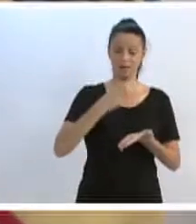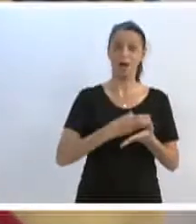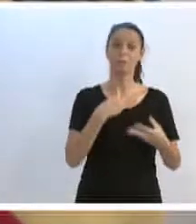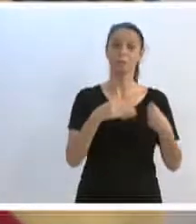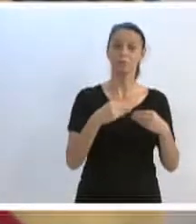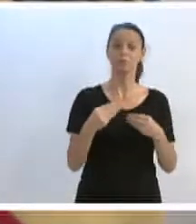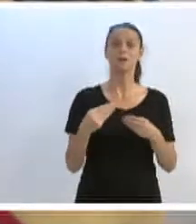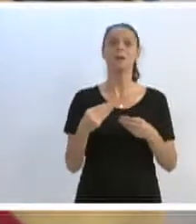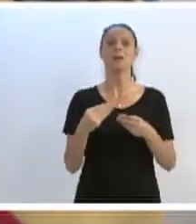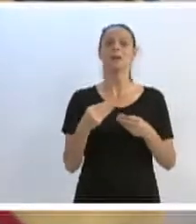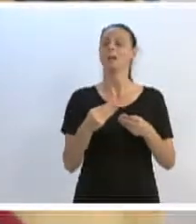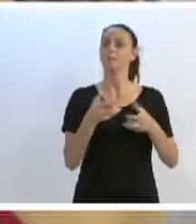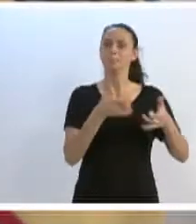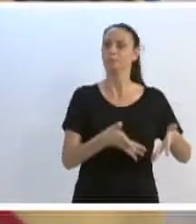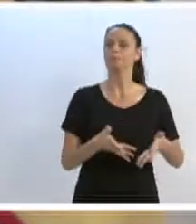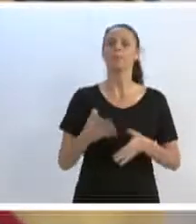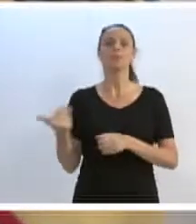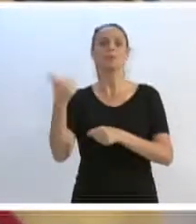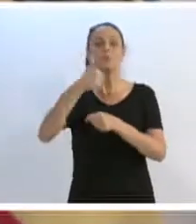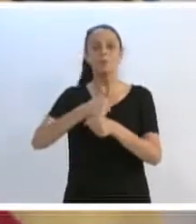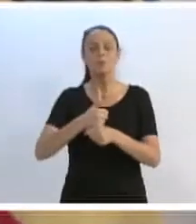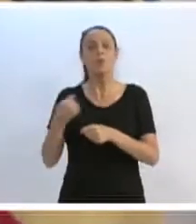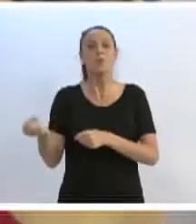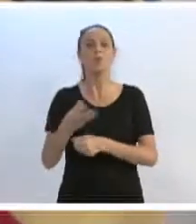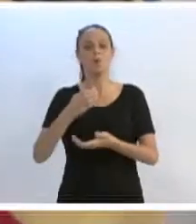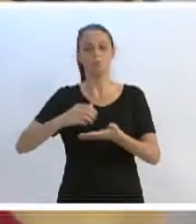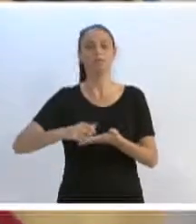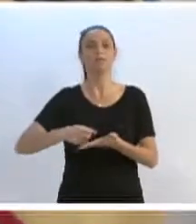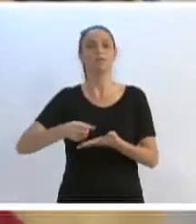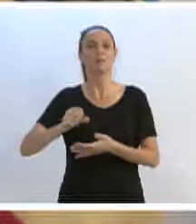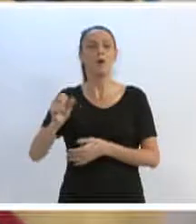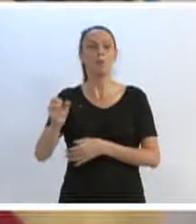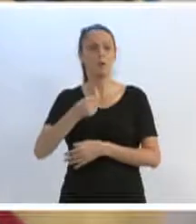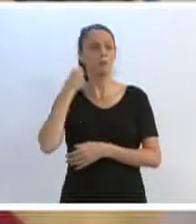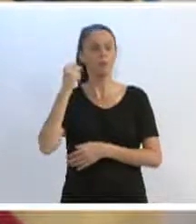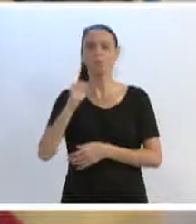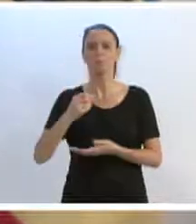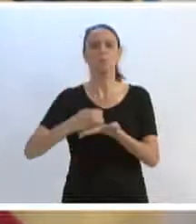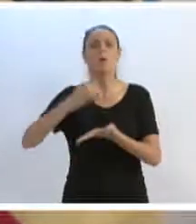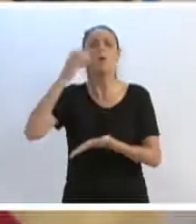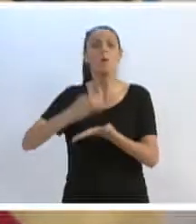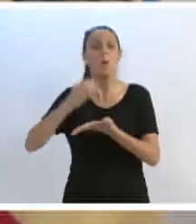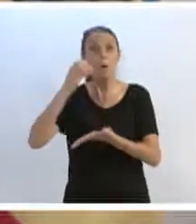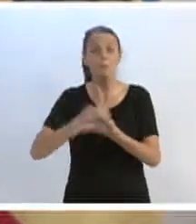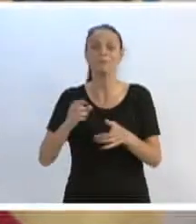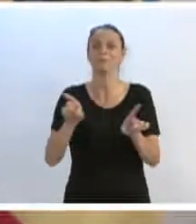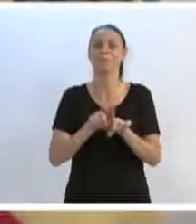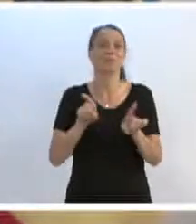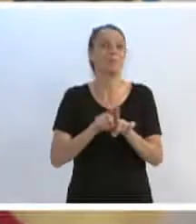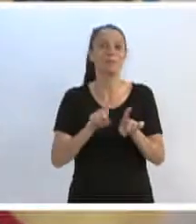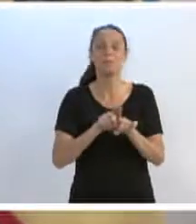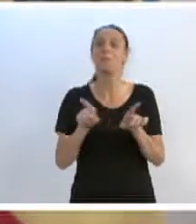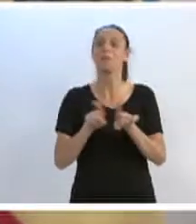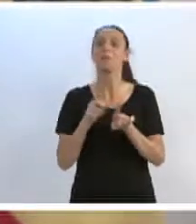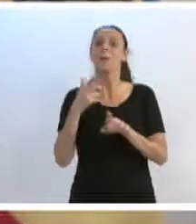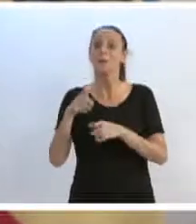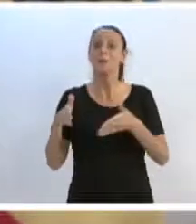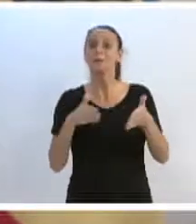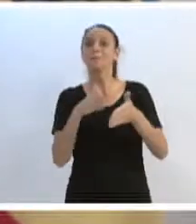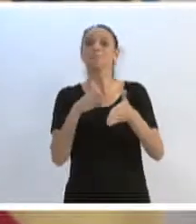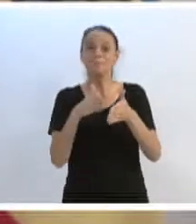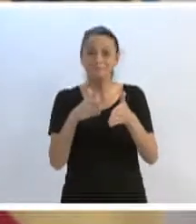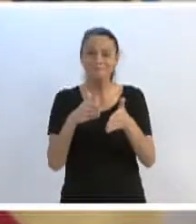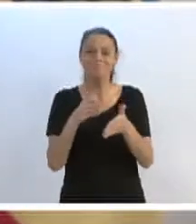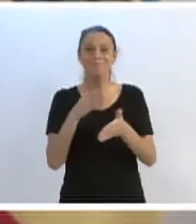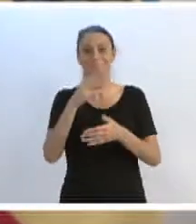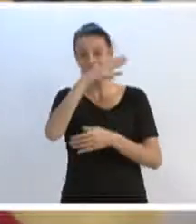canecas, seja através de alguns projetos que nós encaminhamos também à questão do Poder Executivo. E,